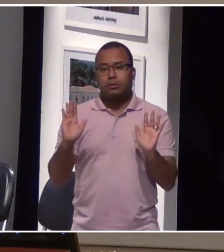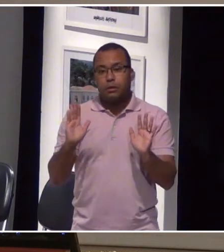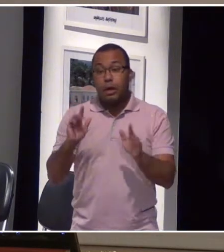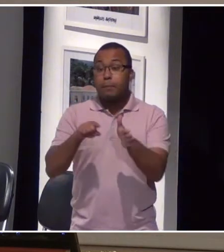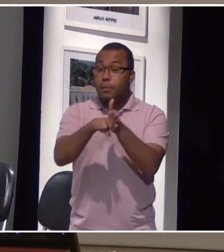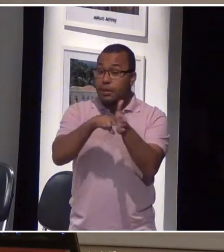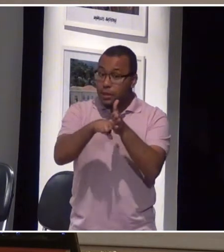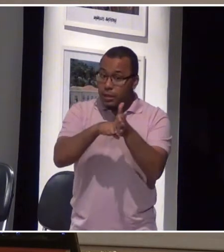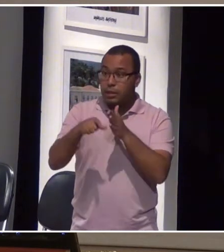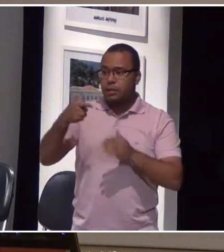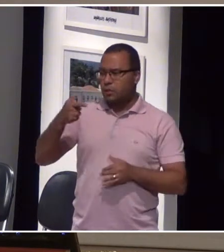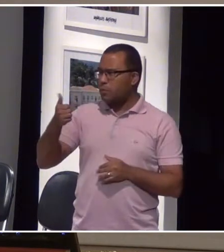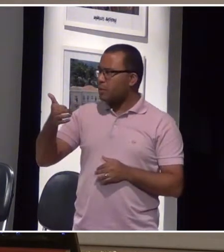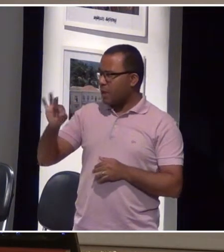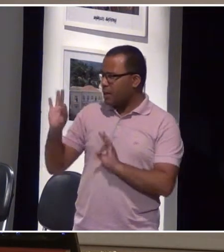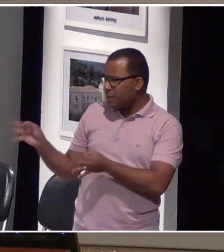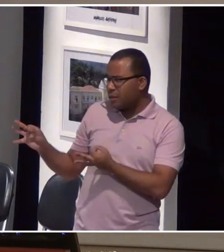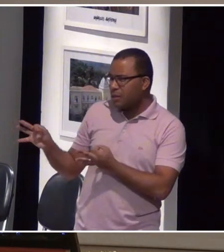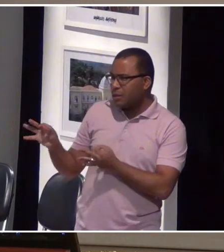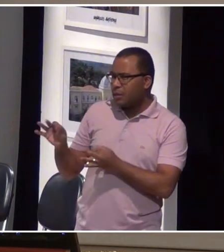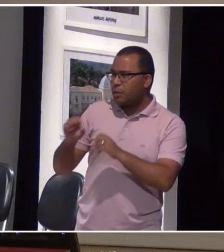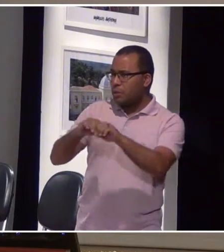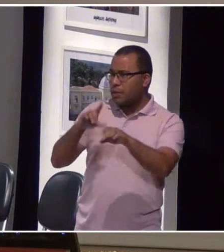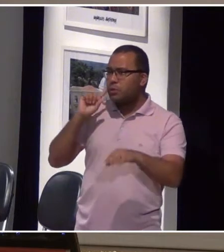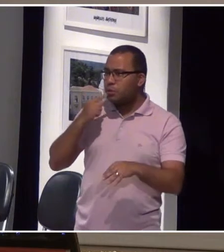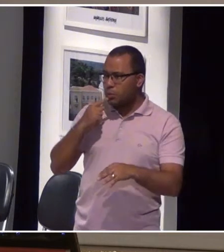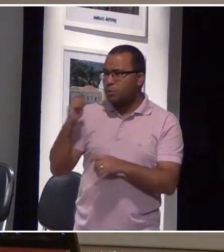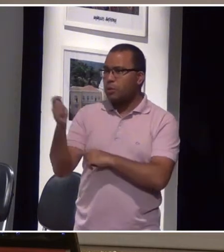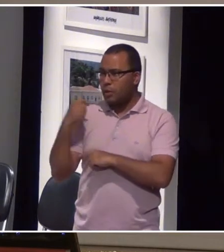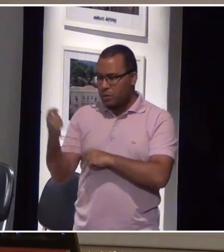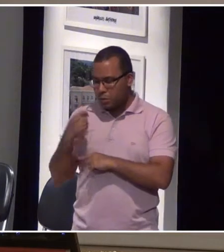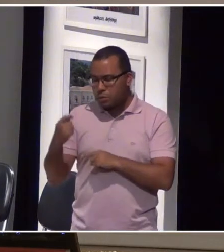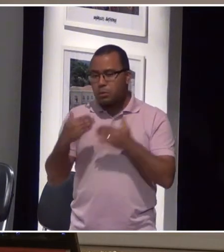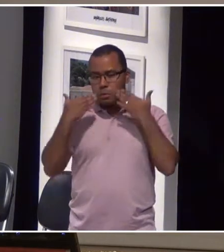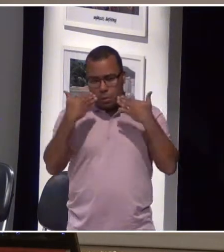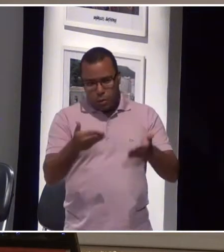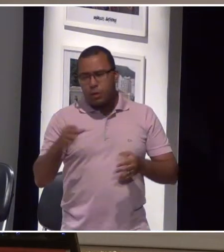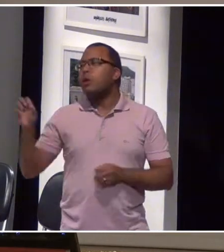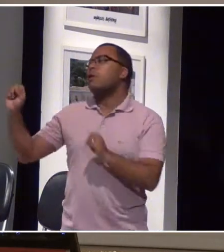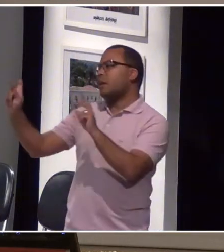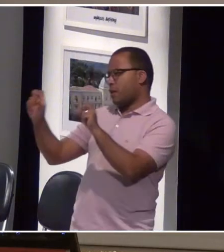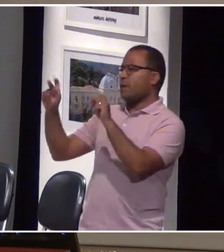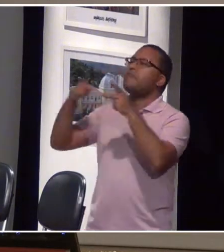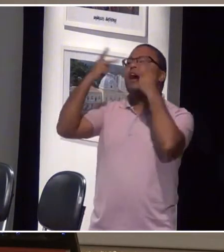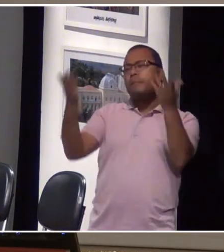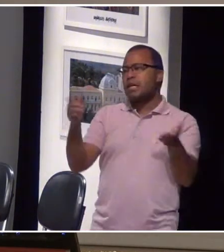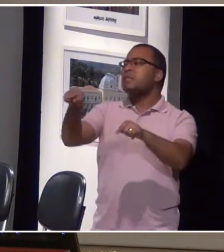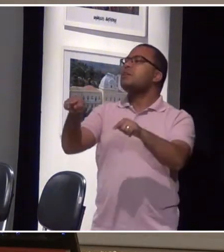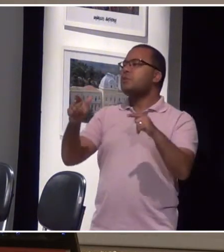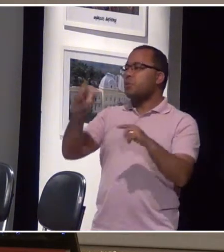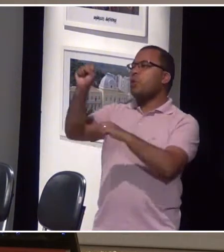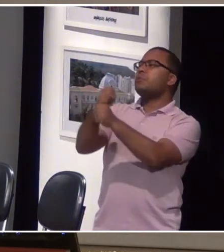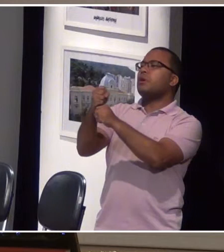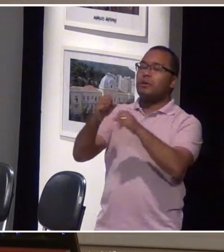Nós temos uma pesquisa já de 2010, Marcinho? A educação de surdos no Rio Grande do Sul, que mostrava, tudo bem, alguém pode dizer, tá, mas